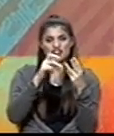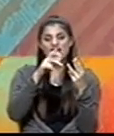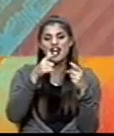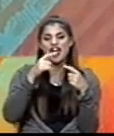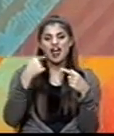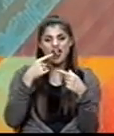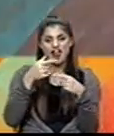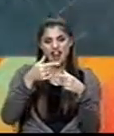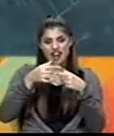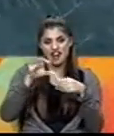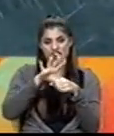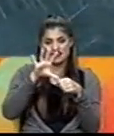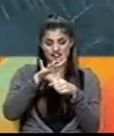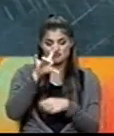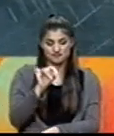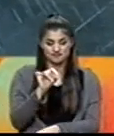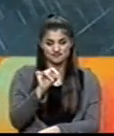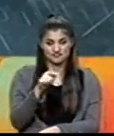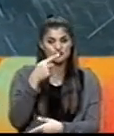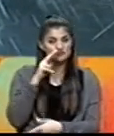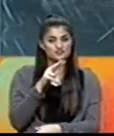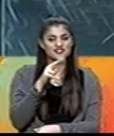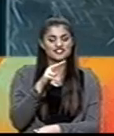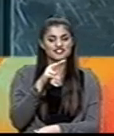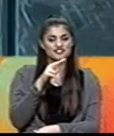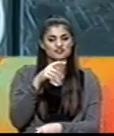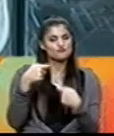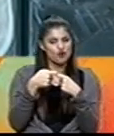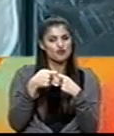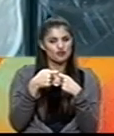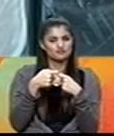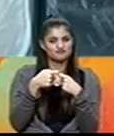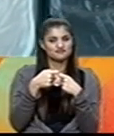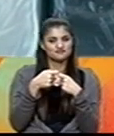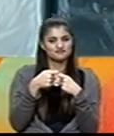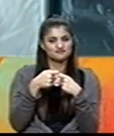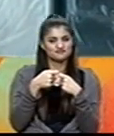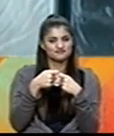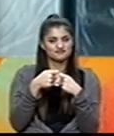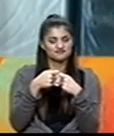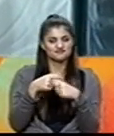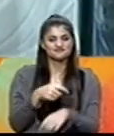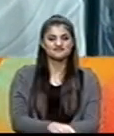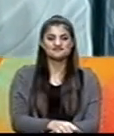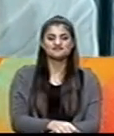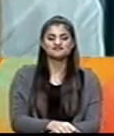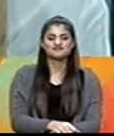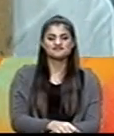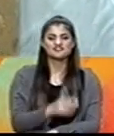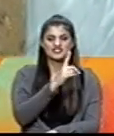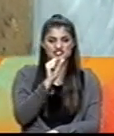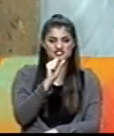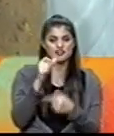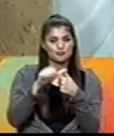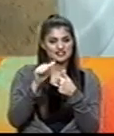se confere com aquilo que nós tínhamos na nossa região. Ai, ai, ai, ai, é isso, é mil folhas de batata e alheira, exatamente.